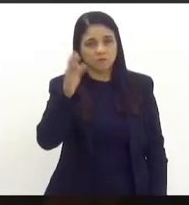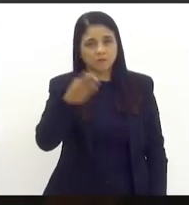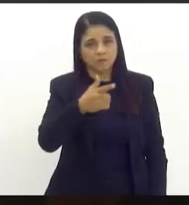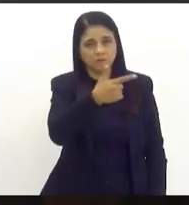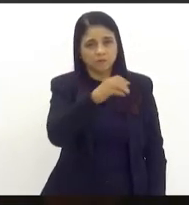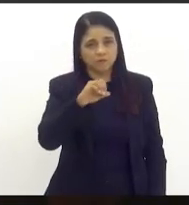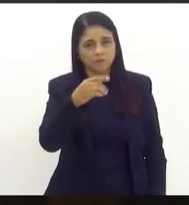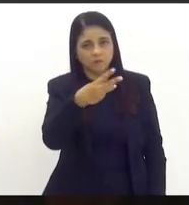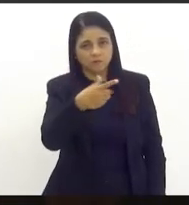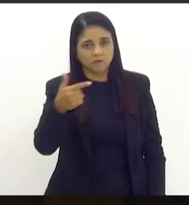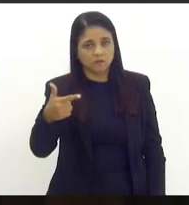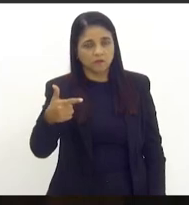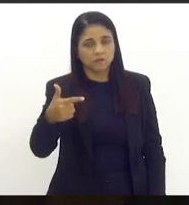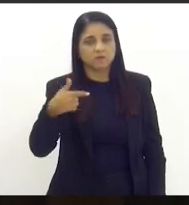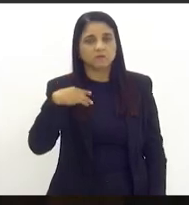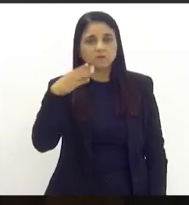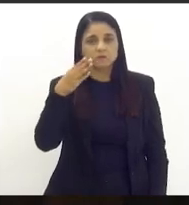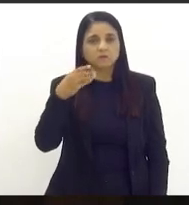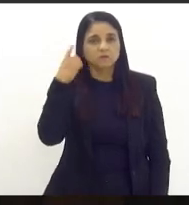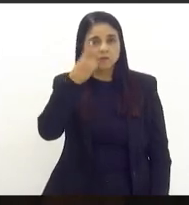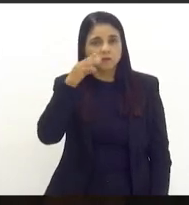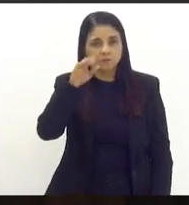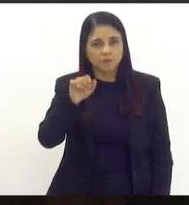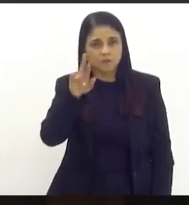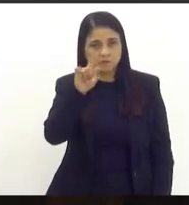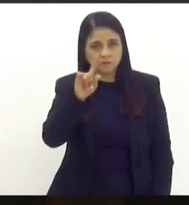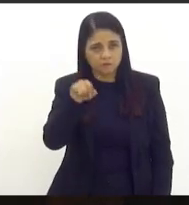do deputado brasão aprovado